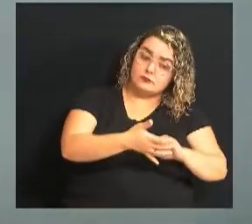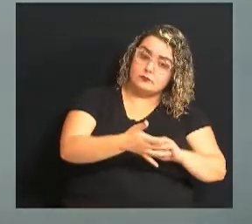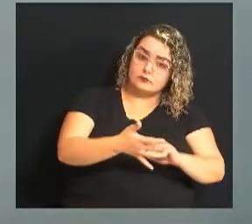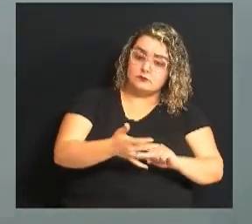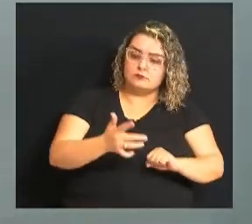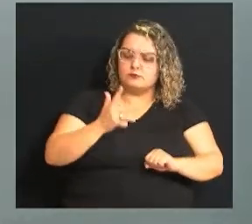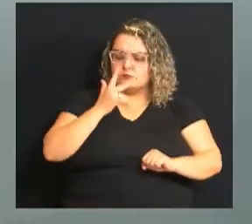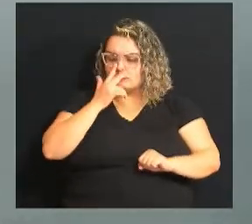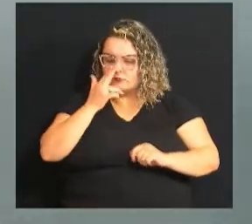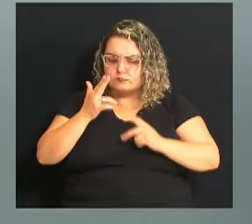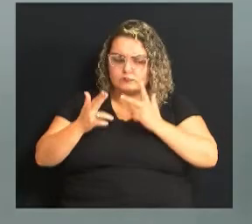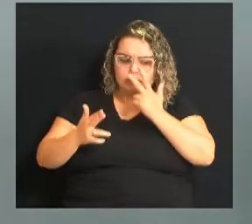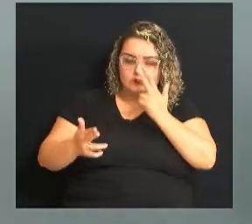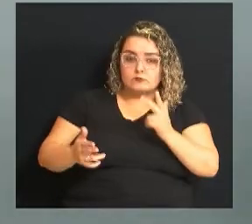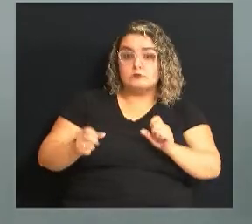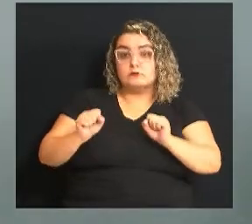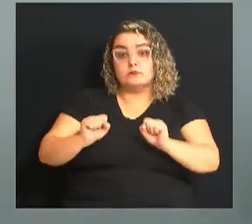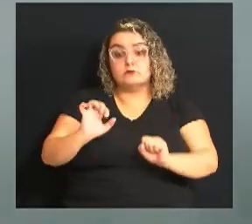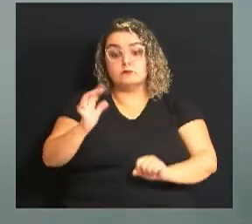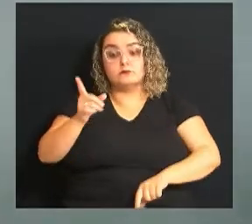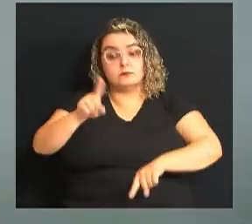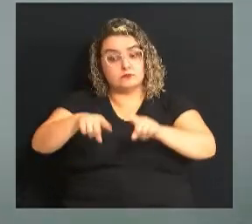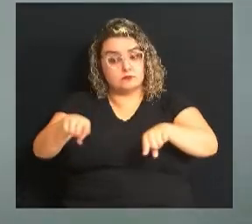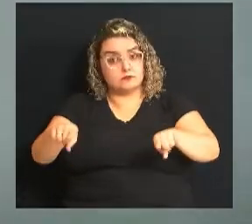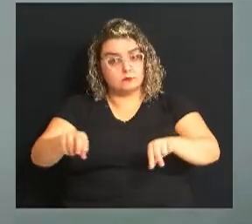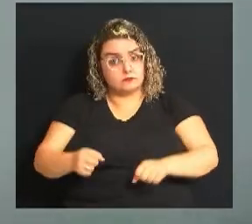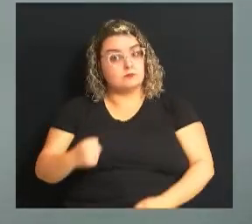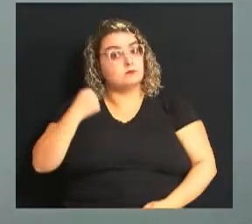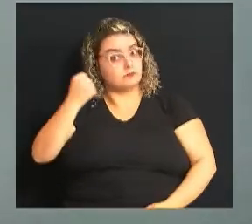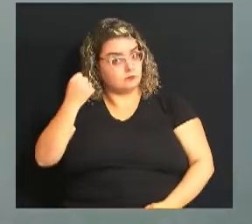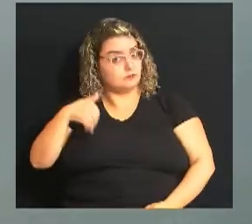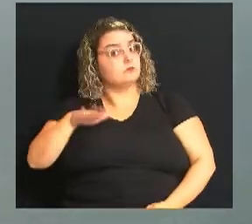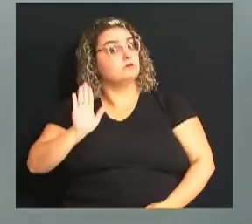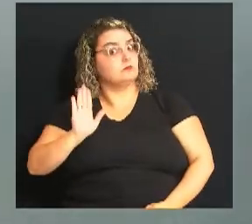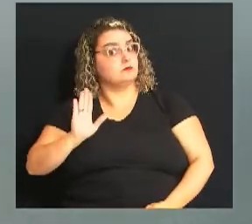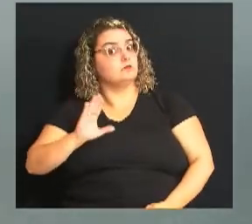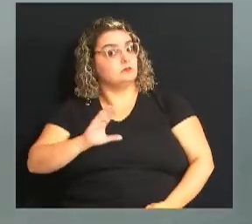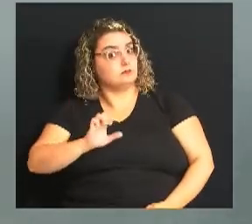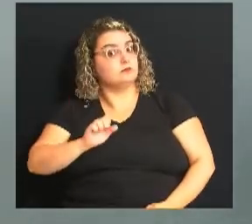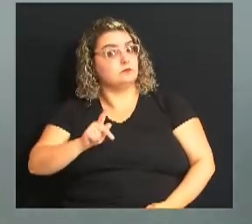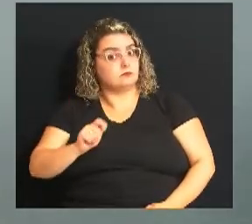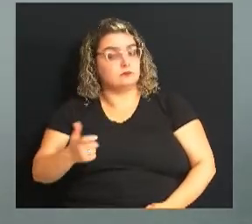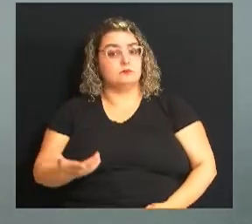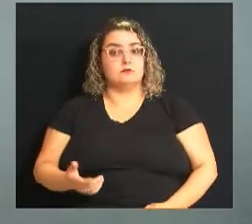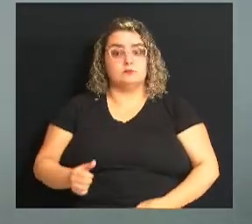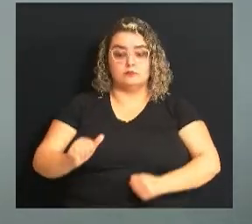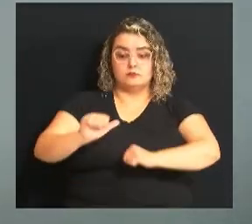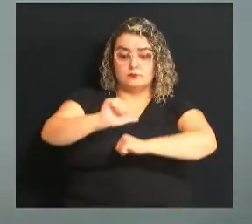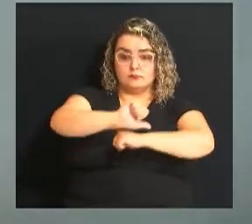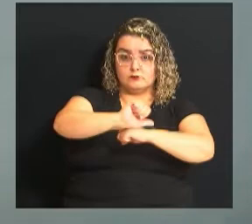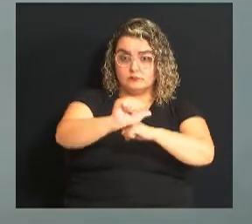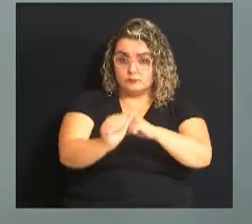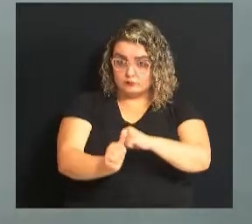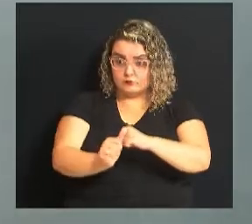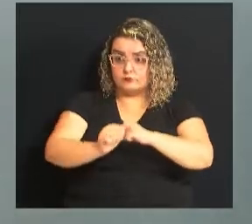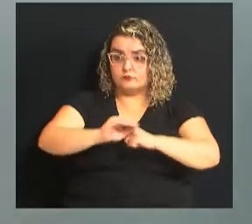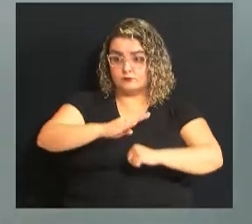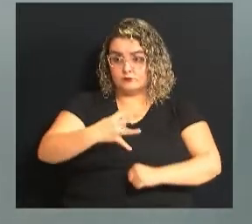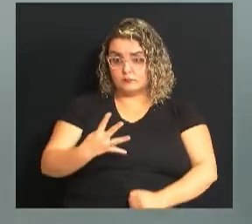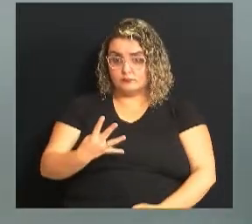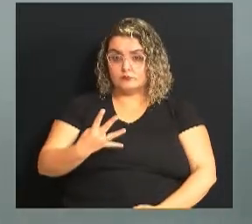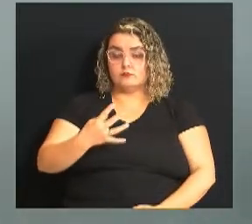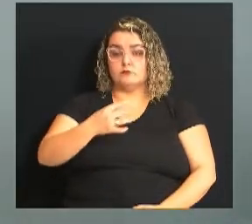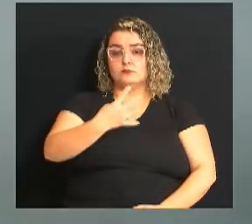uma variante mais grave. Isso pode acontecer. Na própria Ômicron, a B4 e BA5 é um pouco mais grave